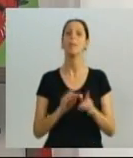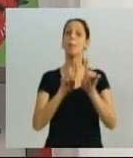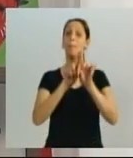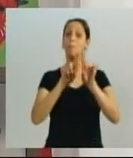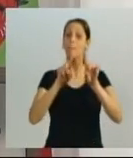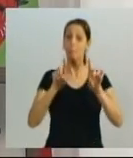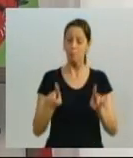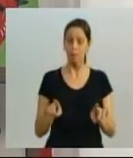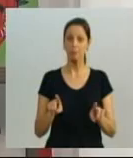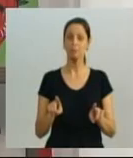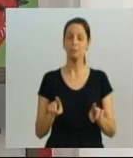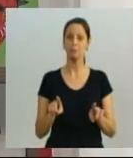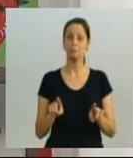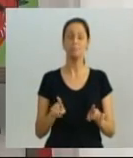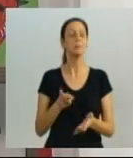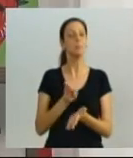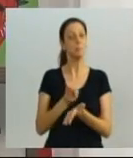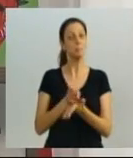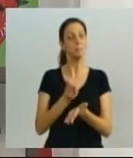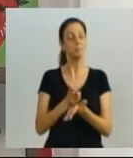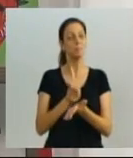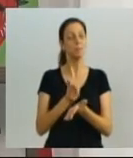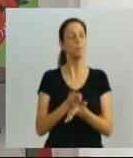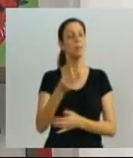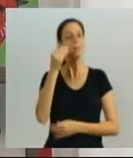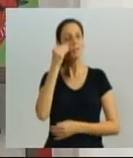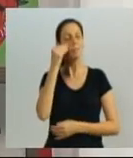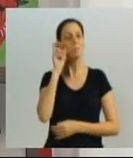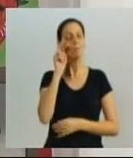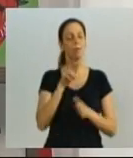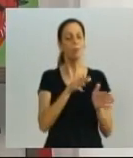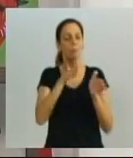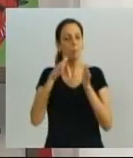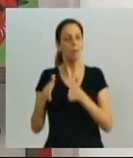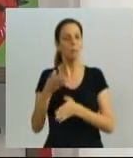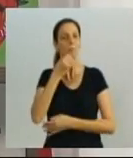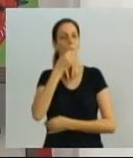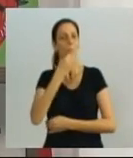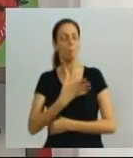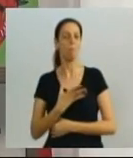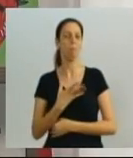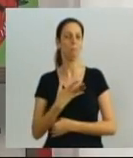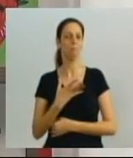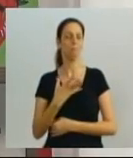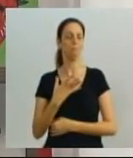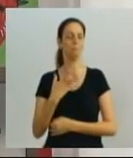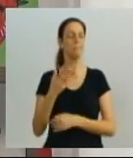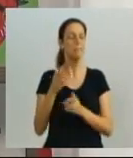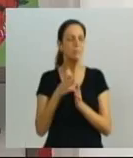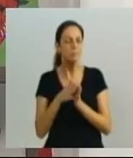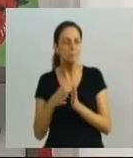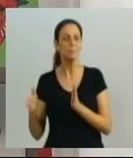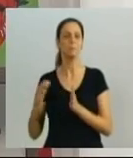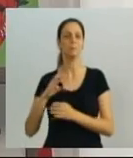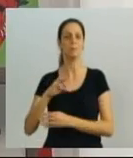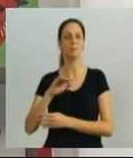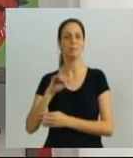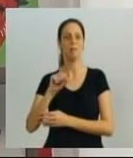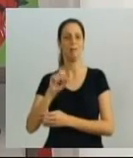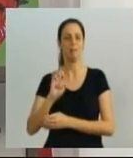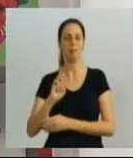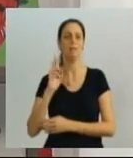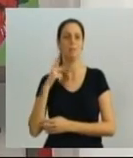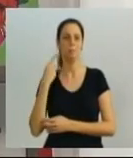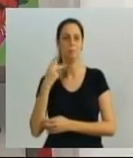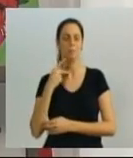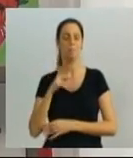Mas eu sempre tento ver o lado bom dessa história, eu sempre tento ver o lado bom dessa crise, que